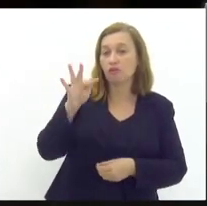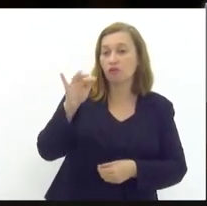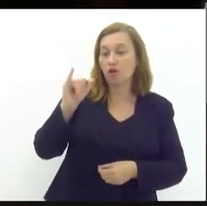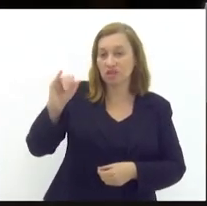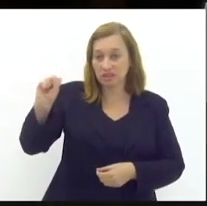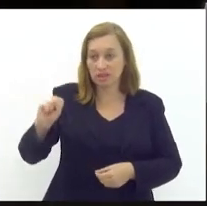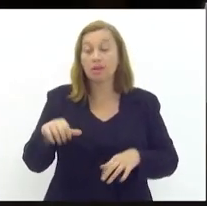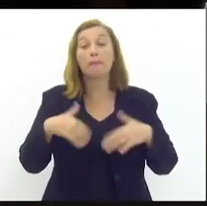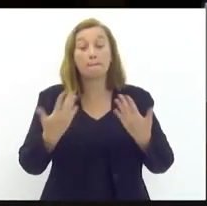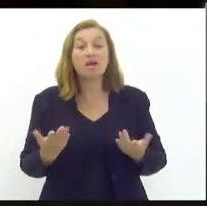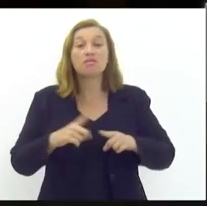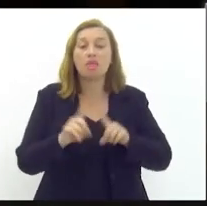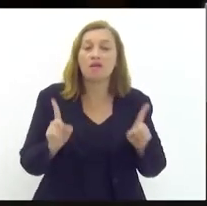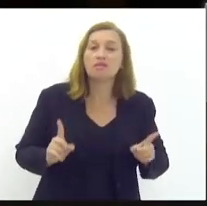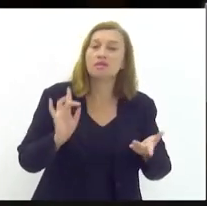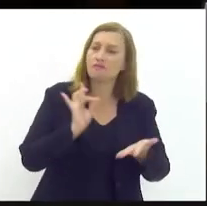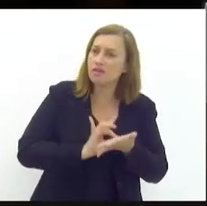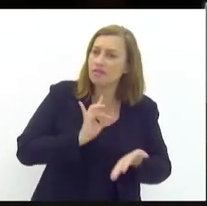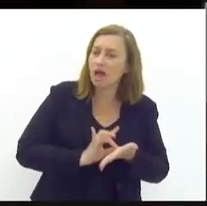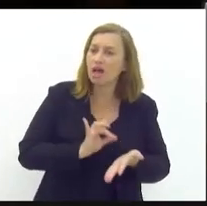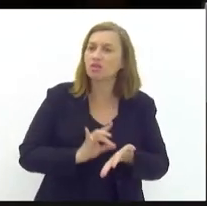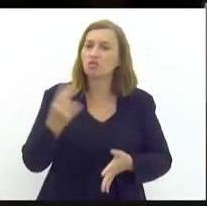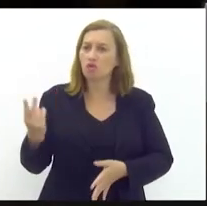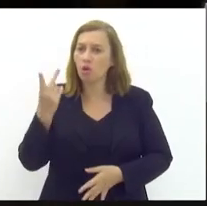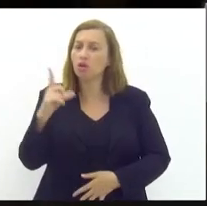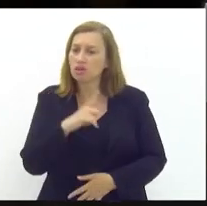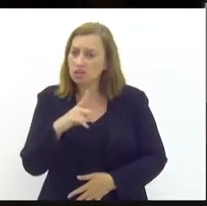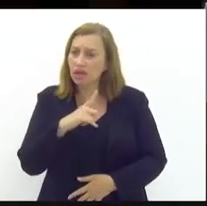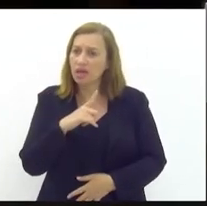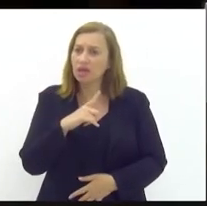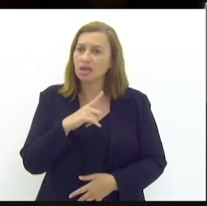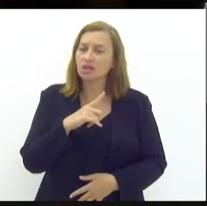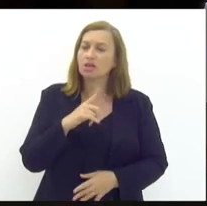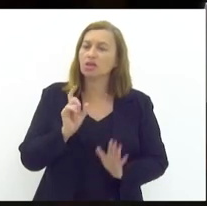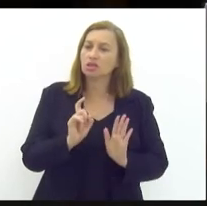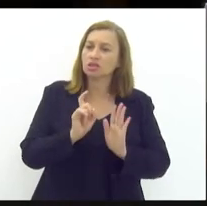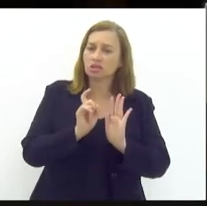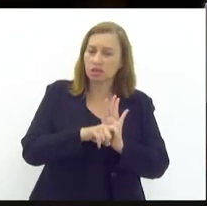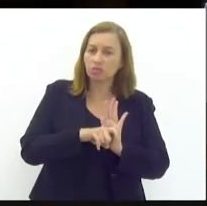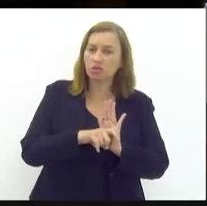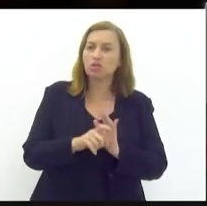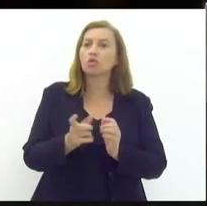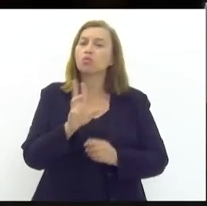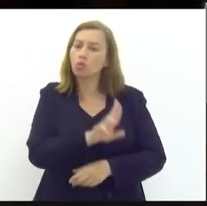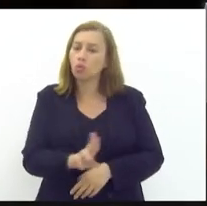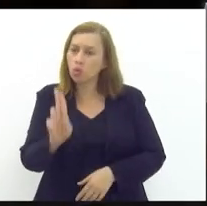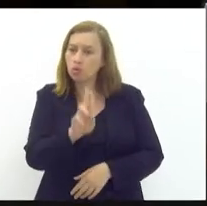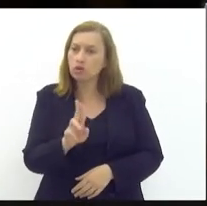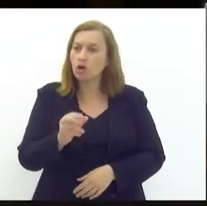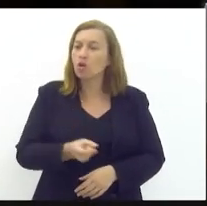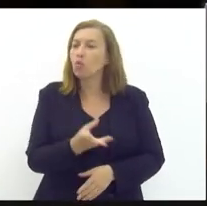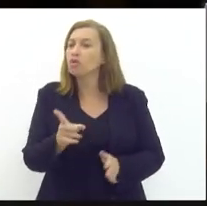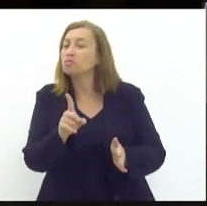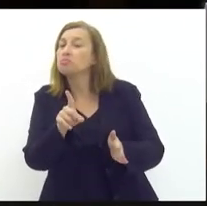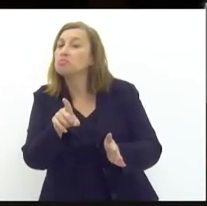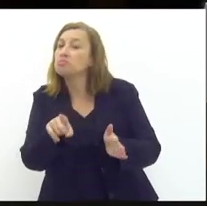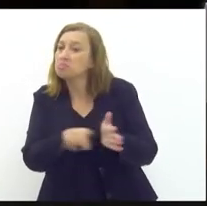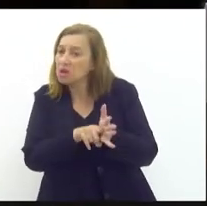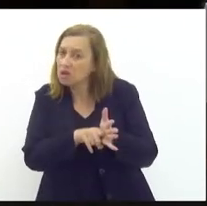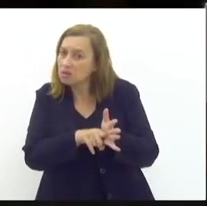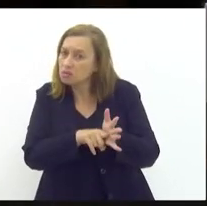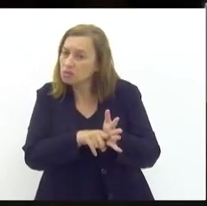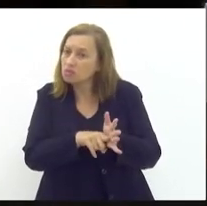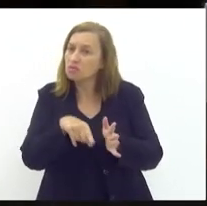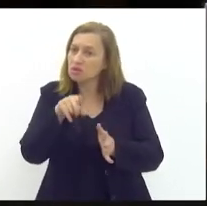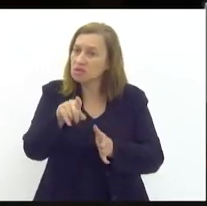mas na verdade o que vale mesmo em termos de tributação sobre consumo é o quanto menos de penduricalho você